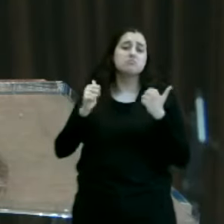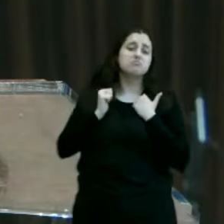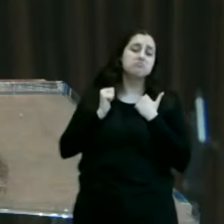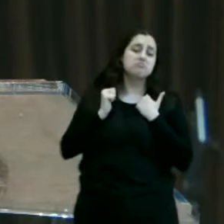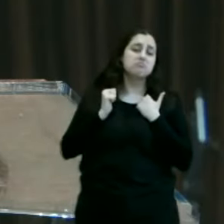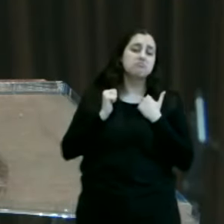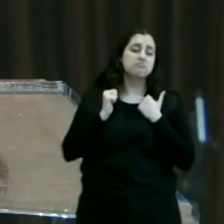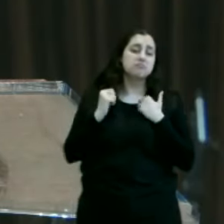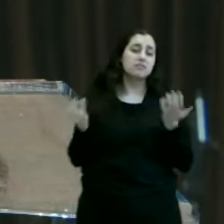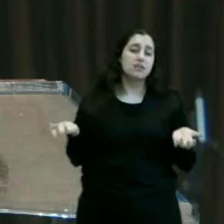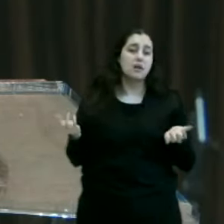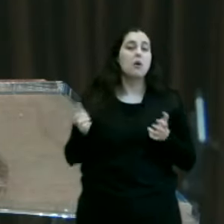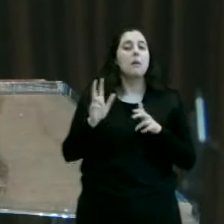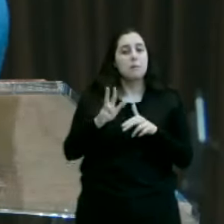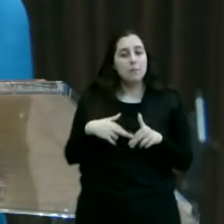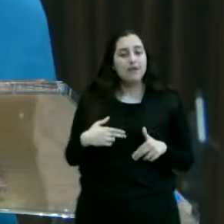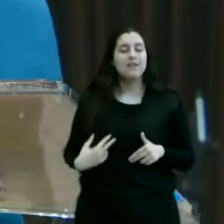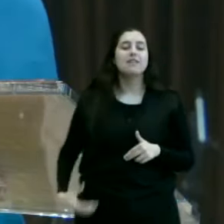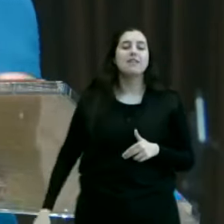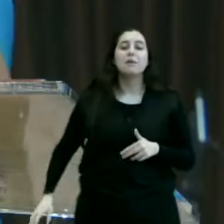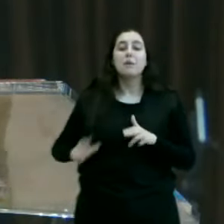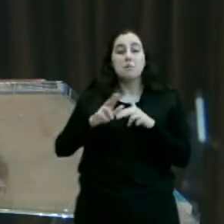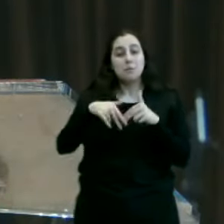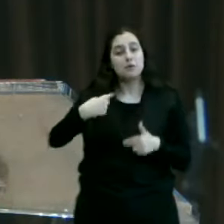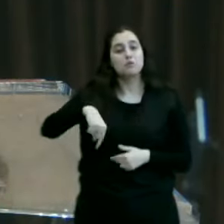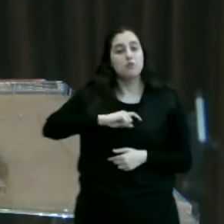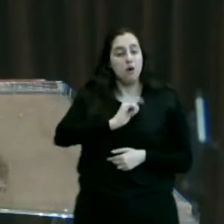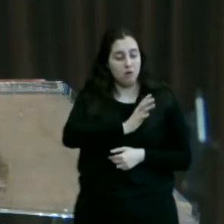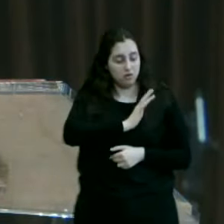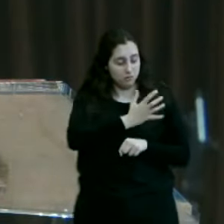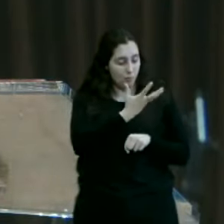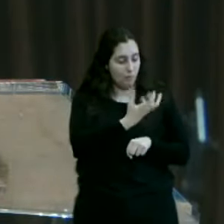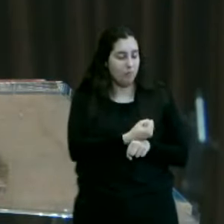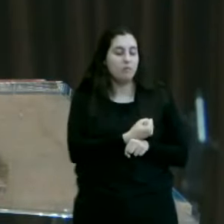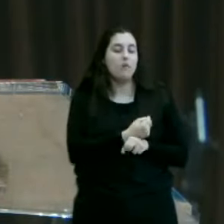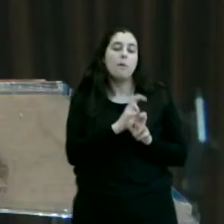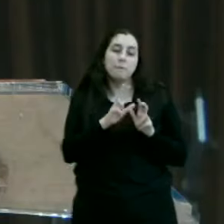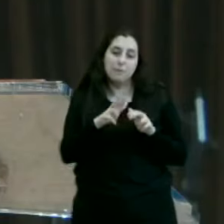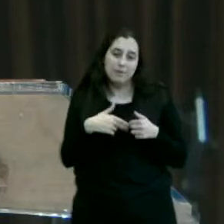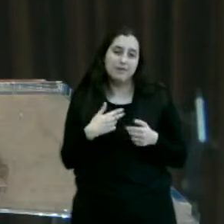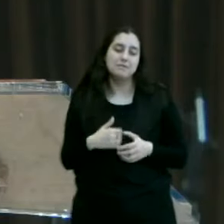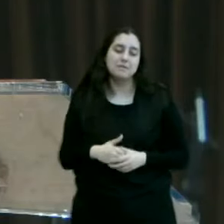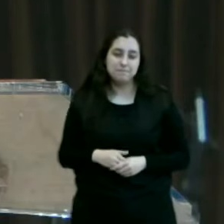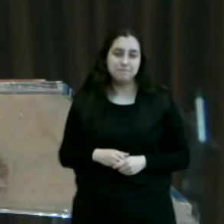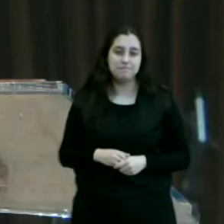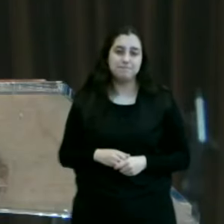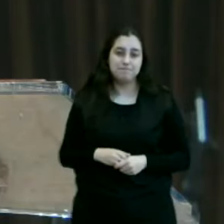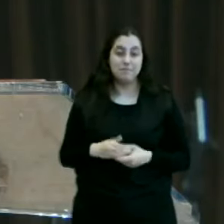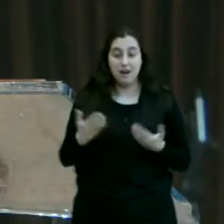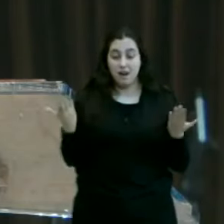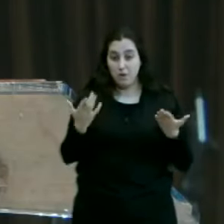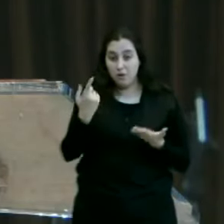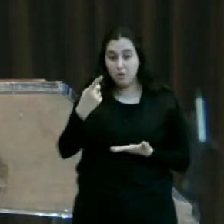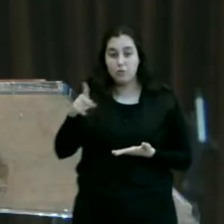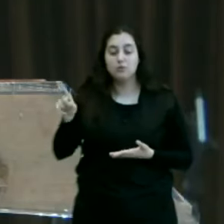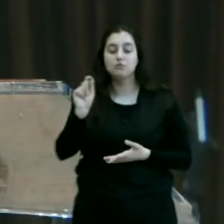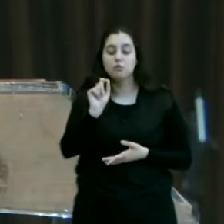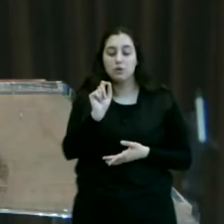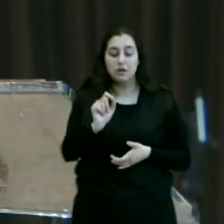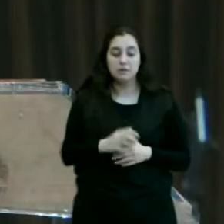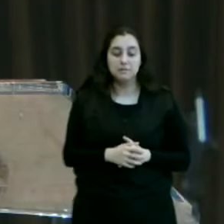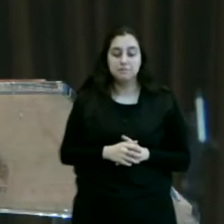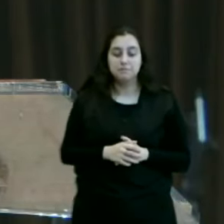Por isso que o nosso coração perde o avivamento. E em último lugar, quando nós entramos em